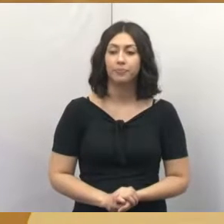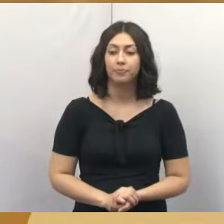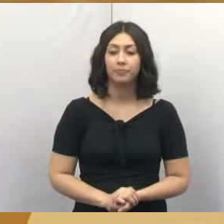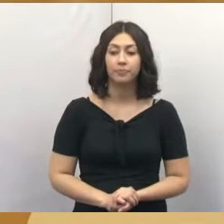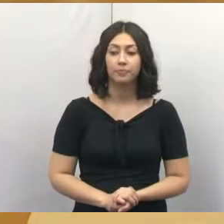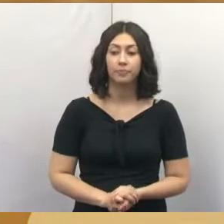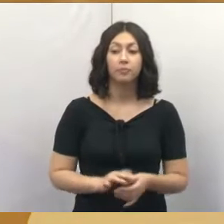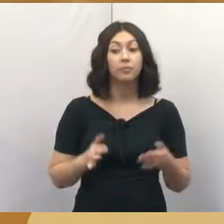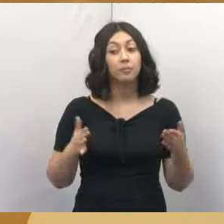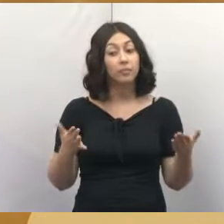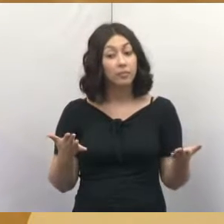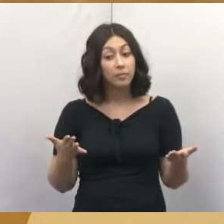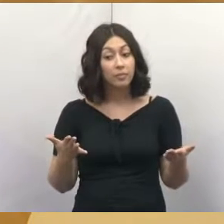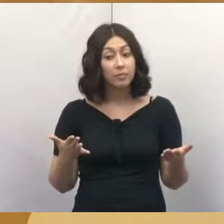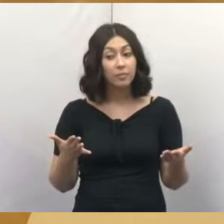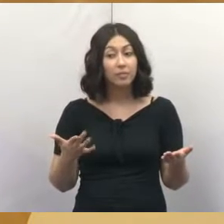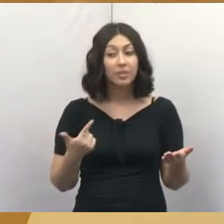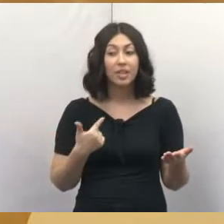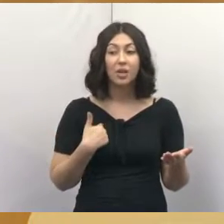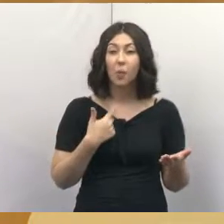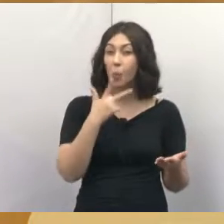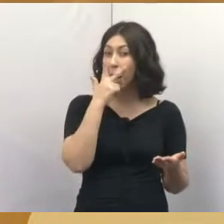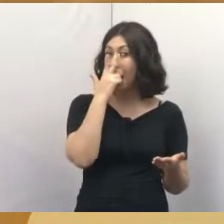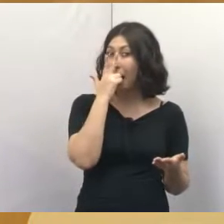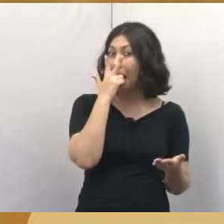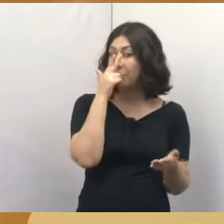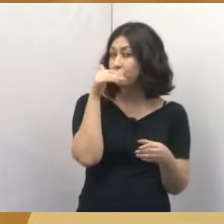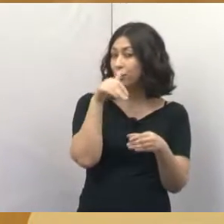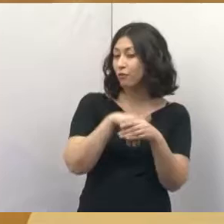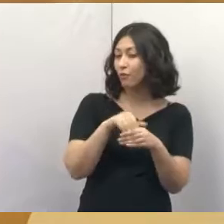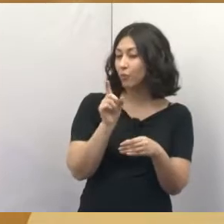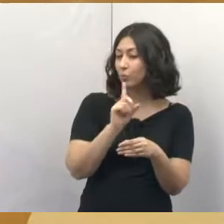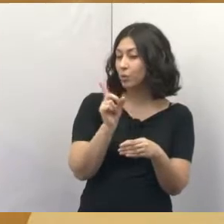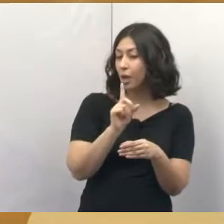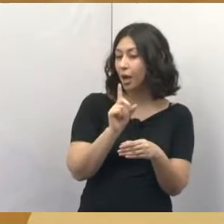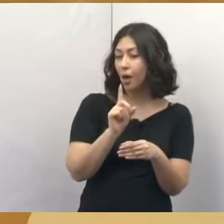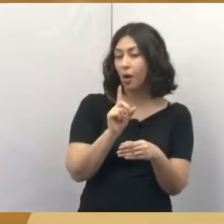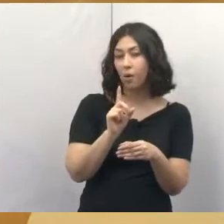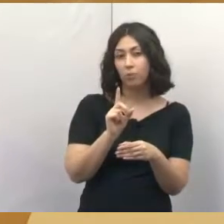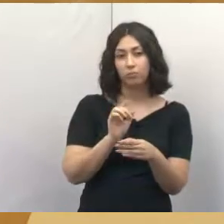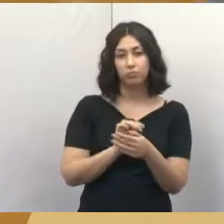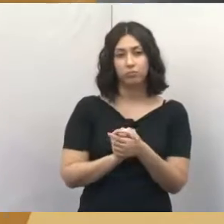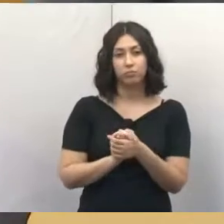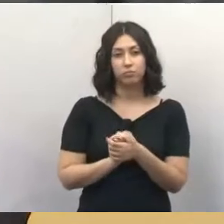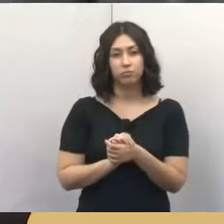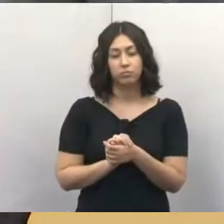aí, talvez me abstenha aí ou seja contrário à aprovação desse projeto.